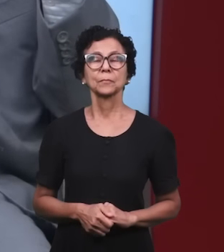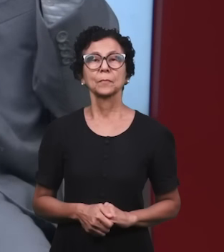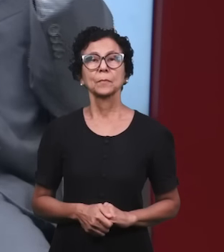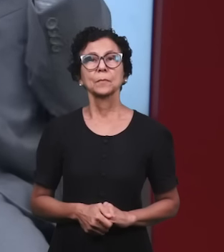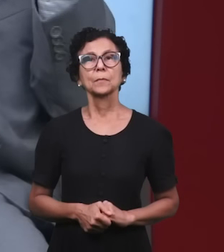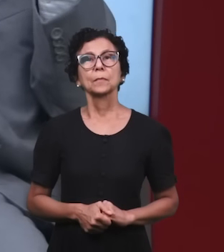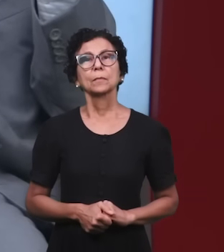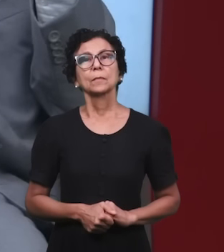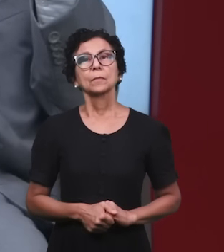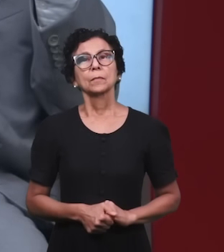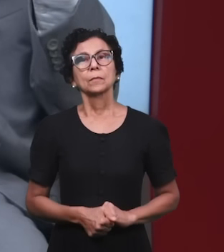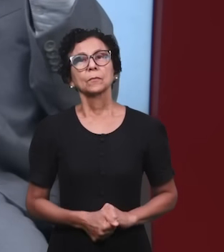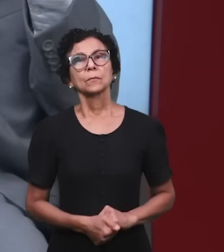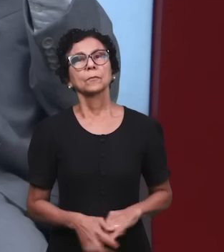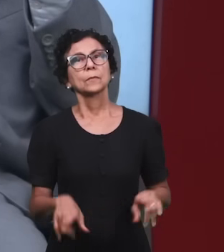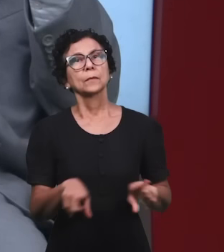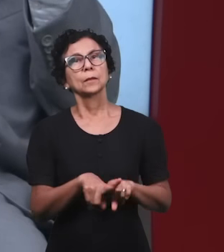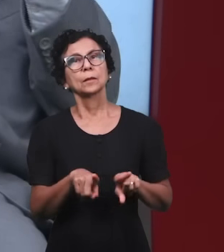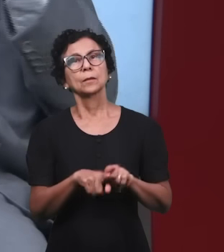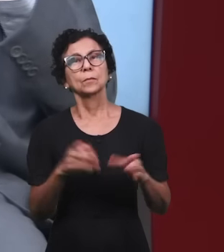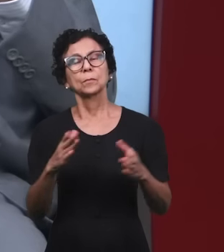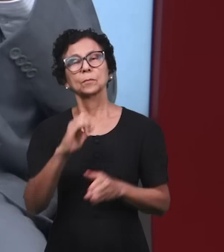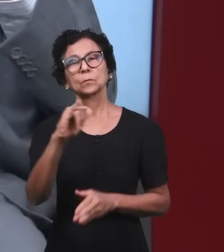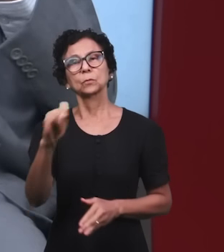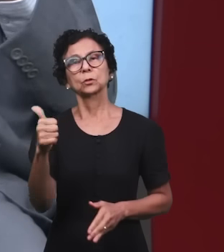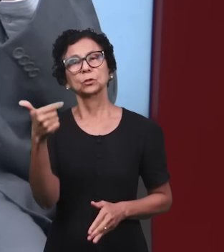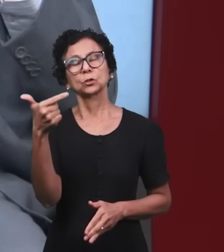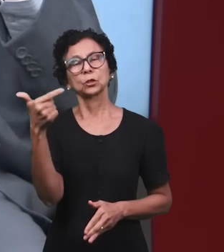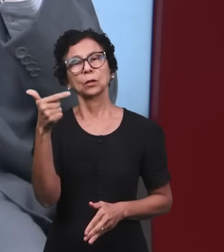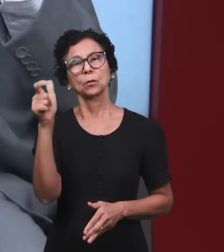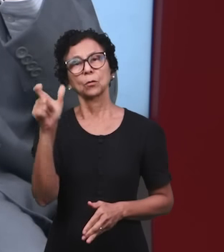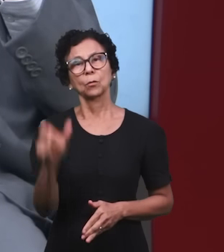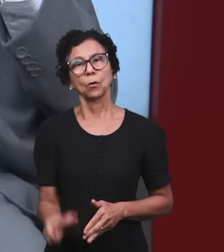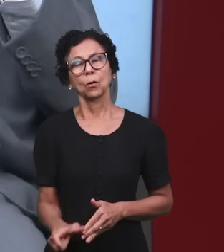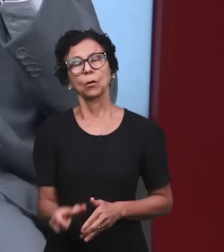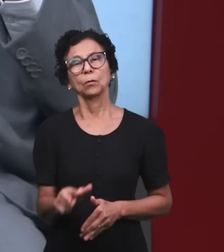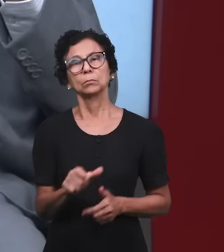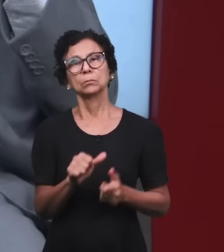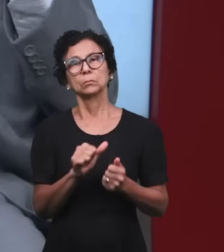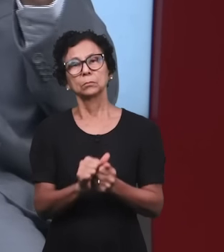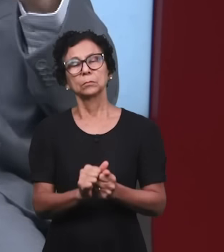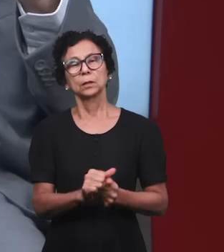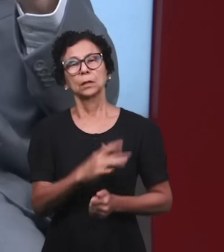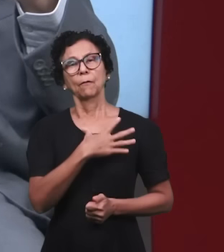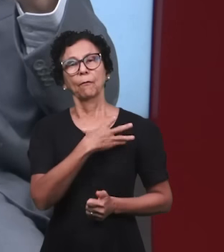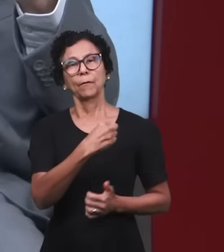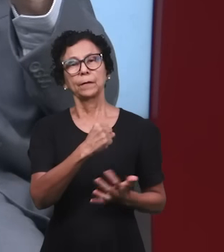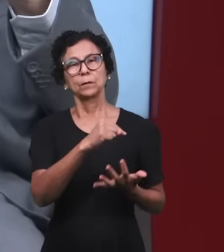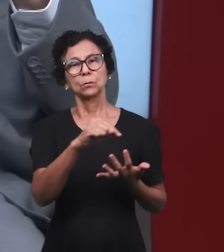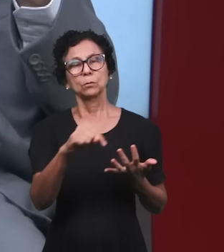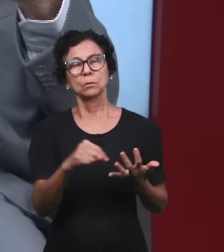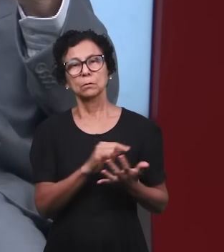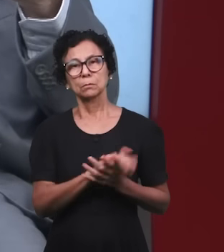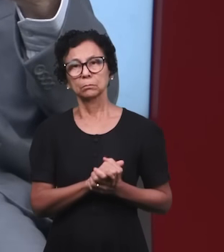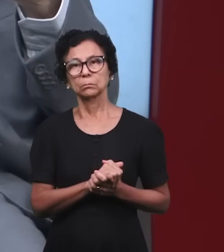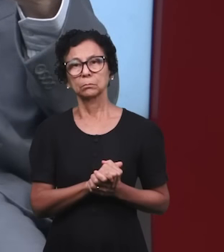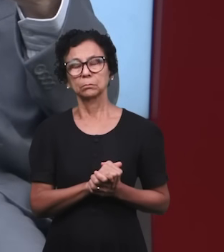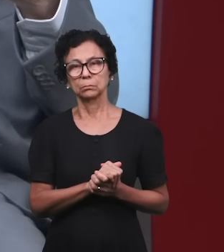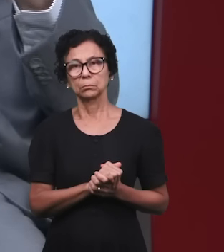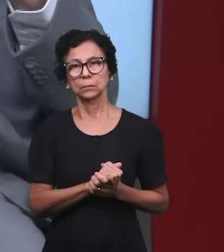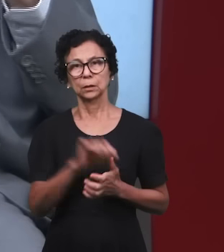Ressaltava a ocasião em que Jacó desceu ao Egito com seus filhos, que o penúltimo, que foi